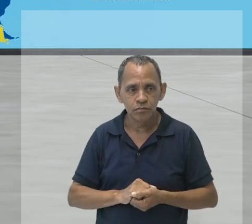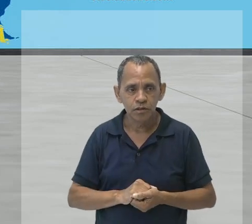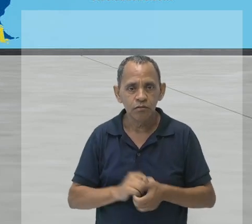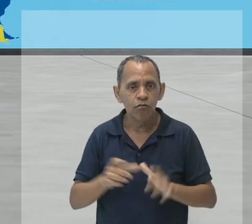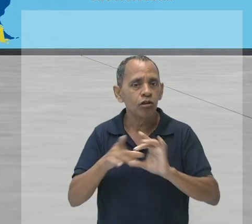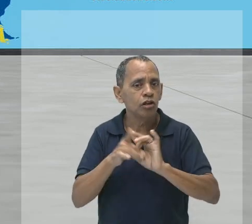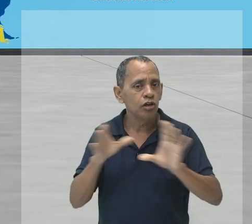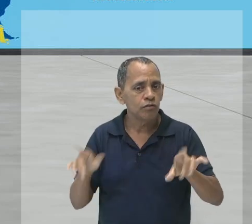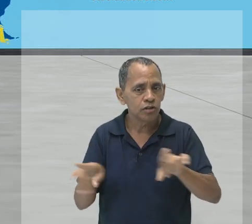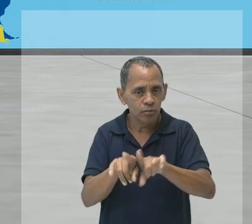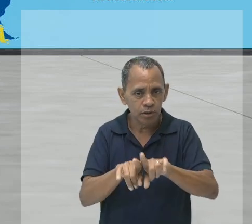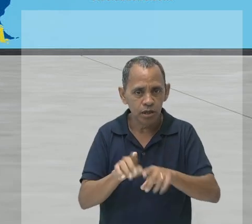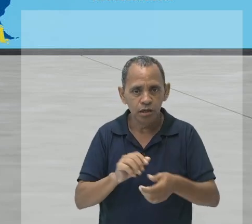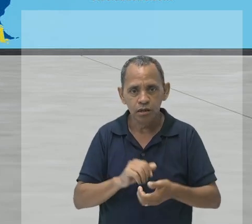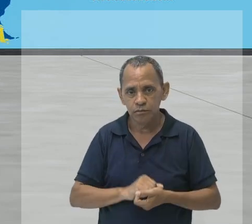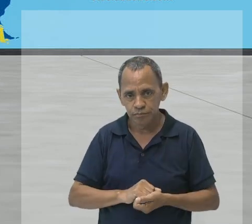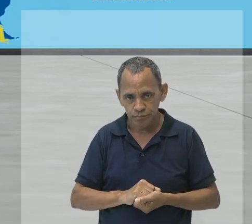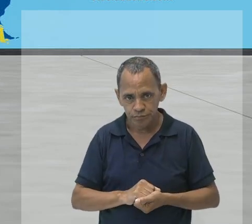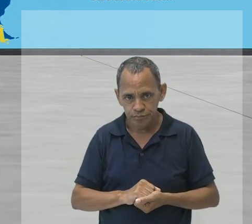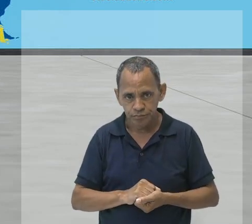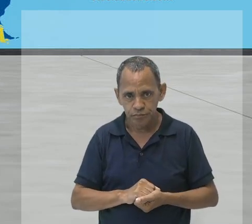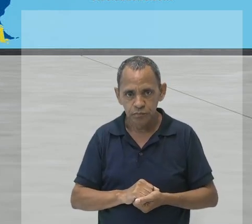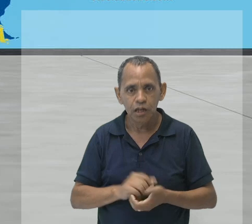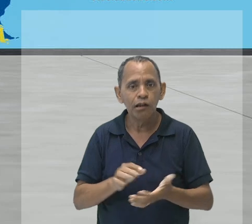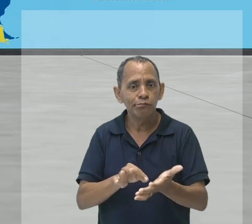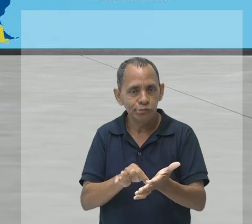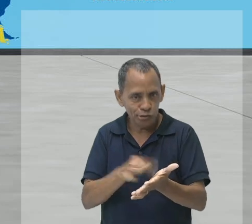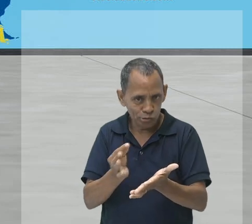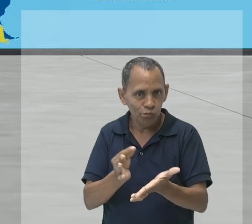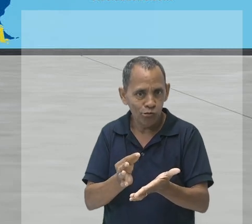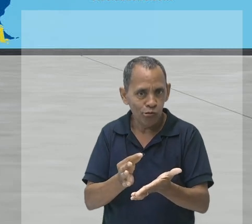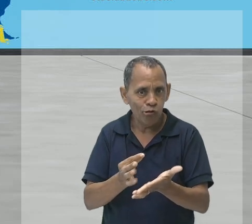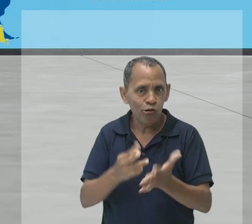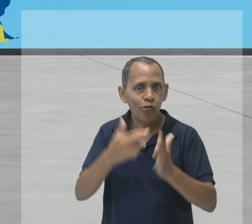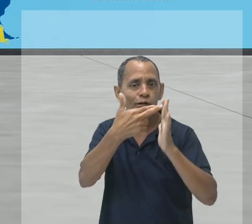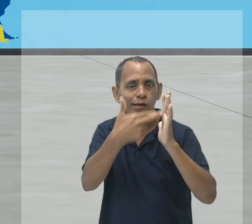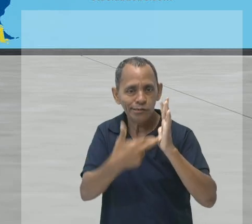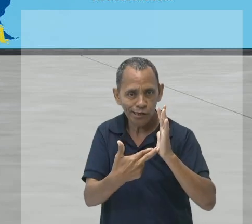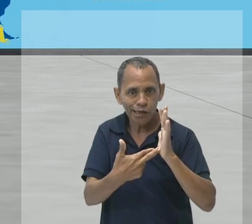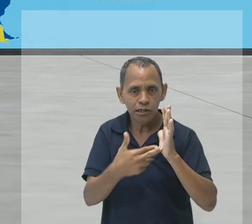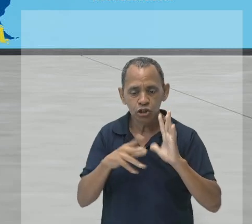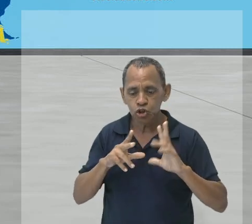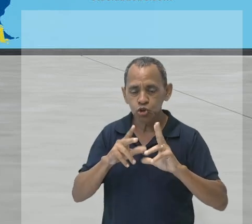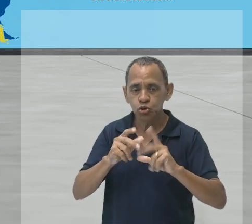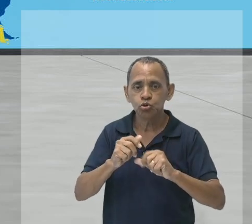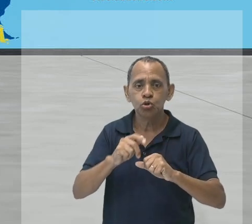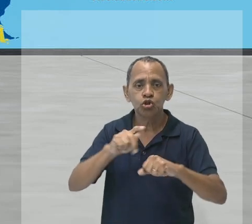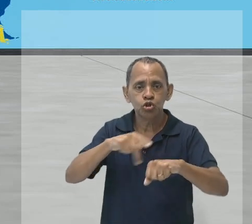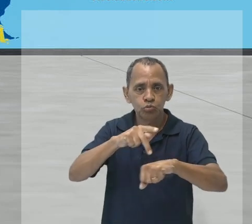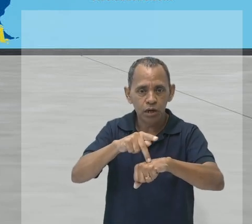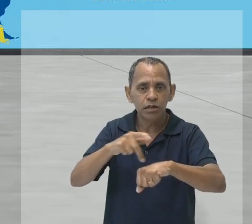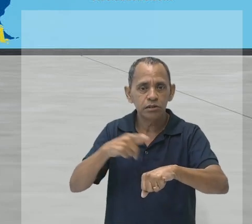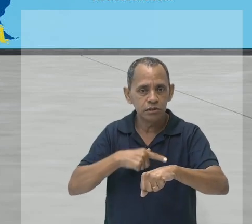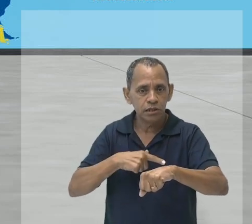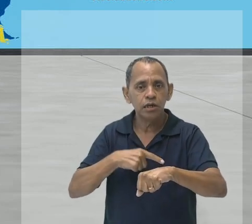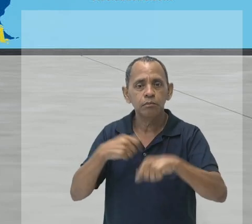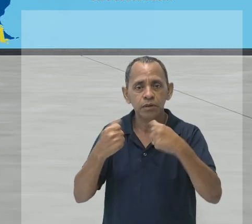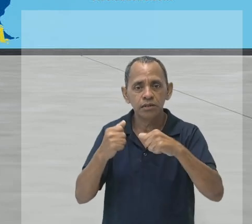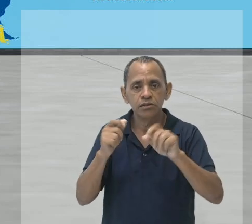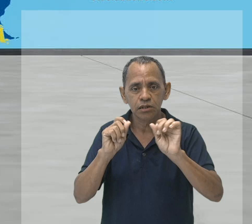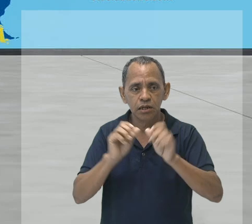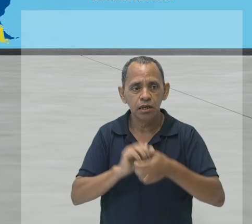na adesão, no protocolo de adesão ao Mercosul, ela assinou um termo, e nesse termo diz que todos os países têm que ter ali o